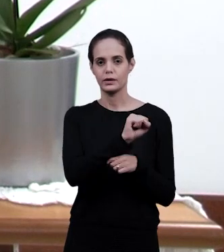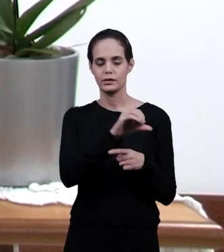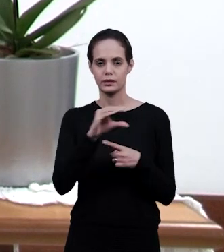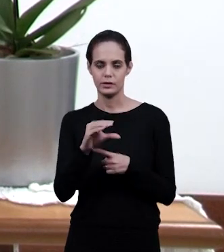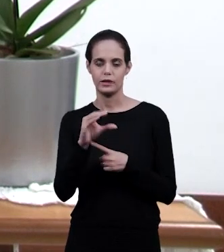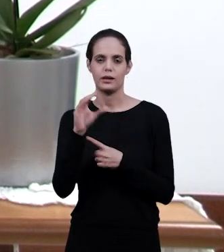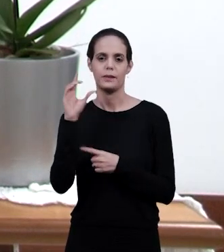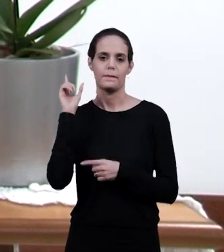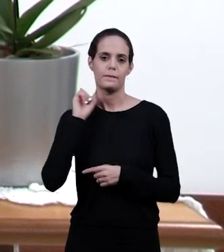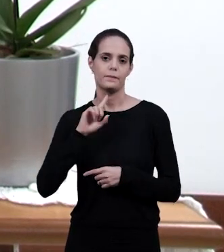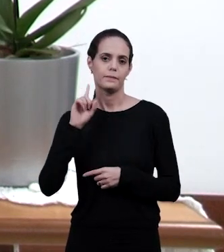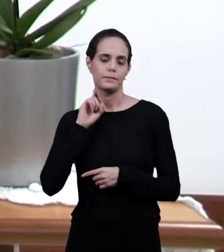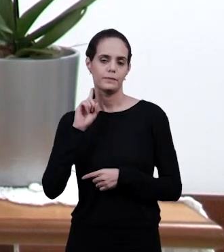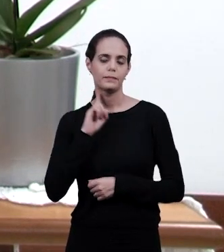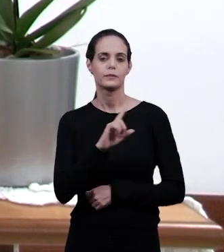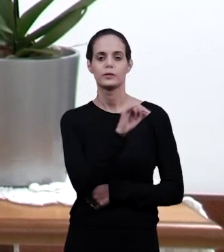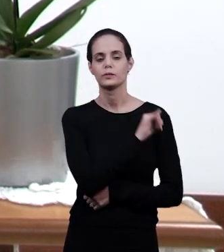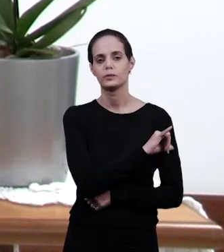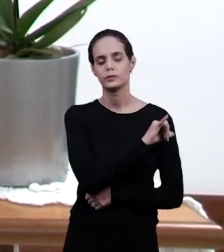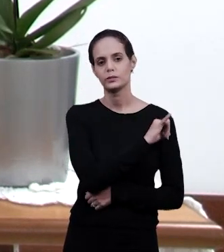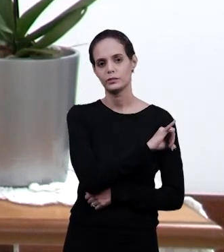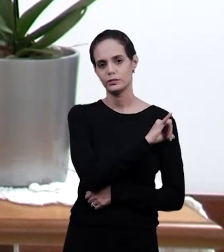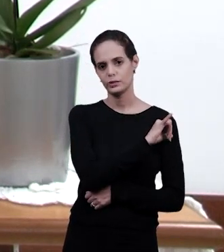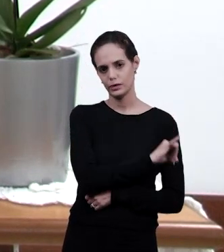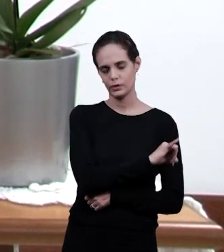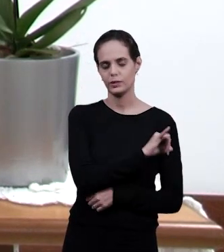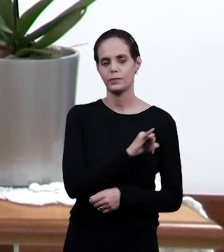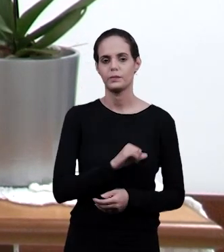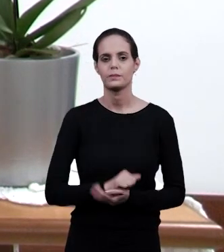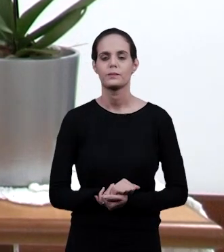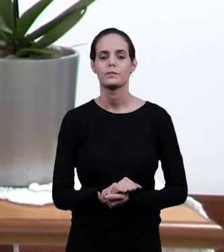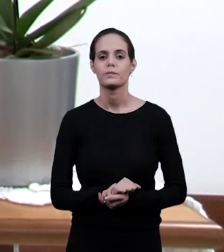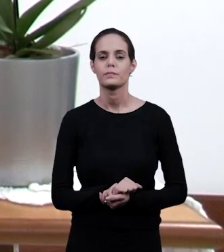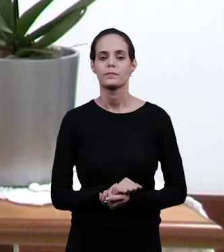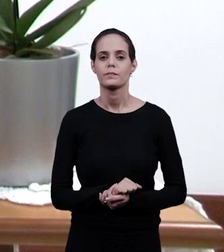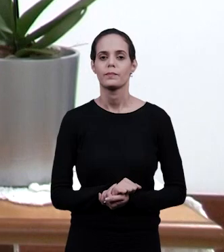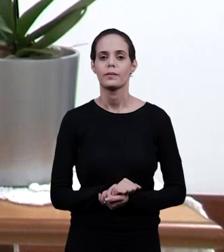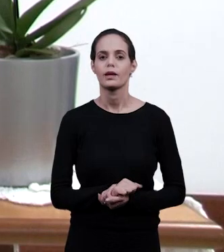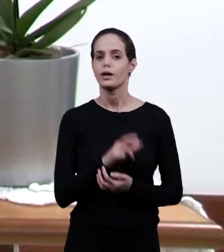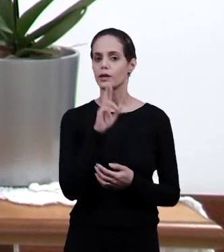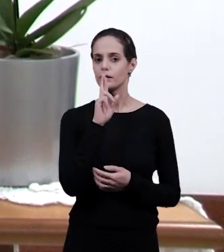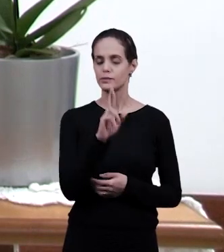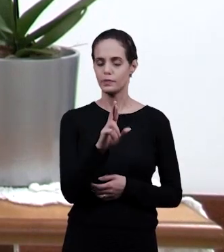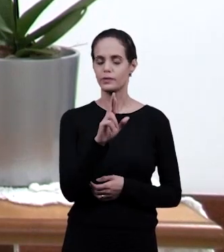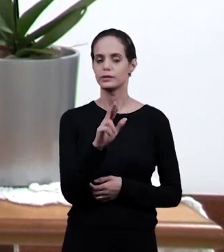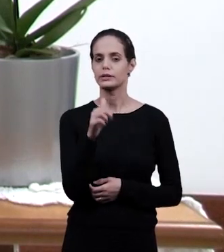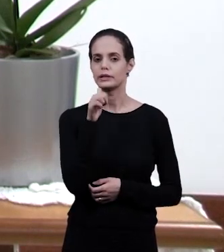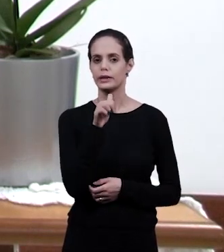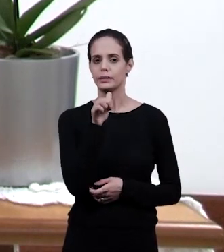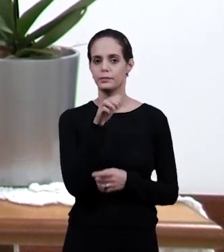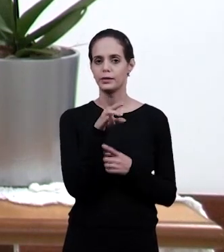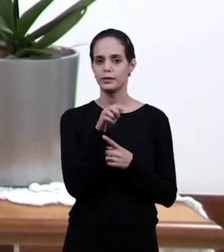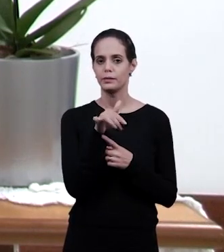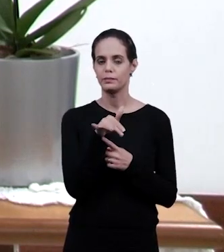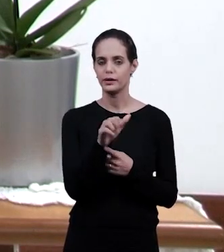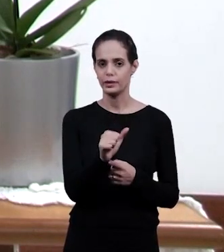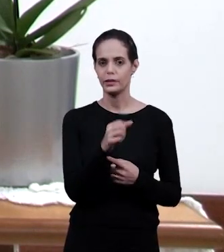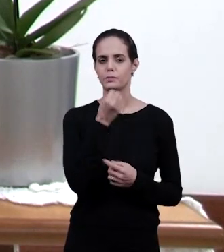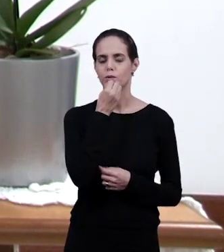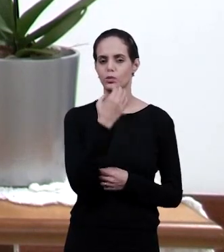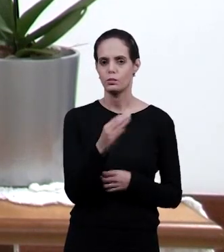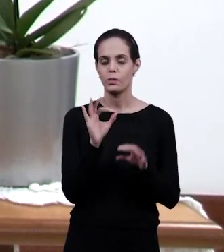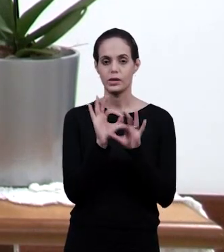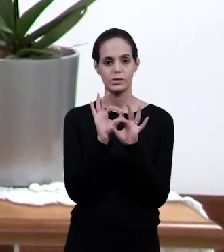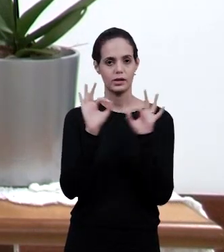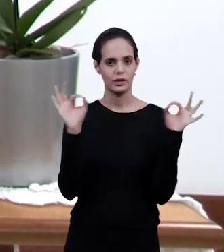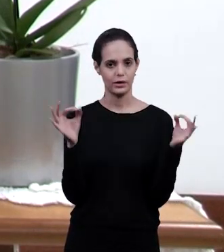Santa Catarina, Minas Gerais. A nossa irmã Maria Lúcia Mansur teve uma resposta muito boa, excelente a sua